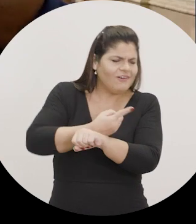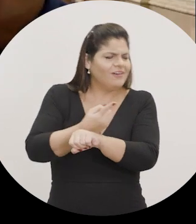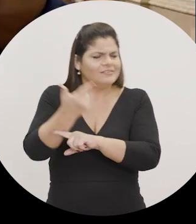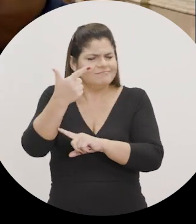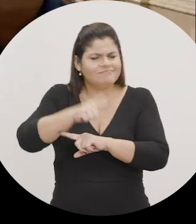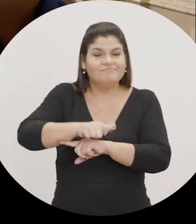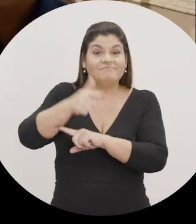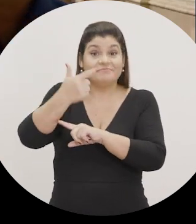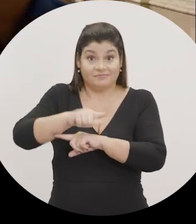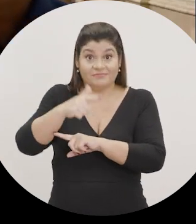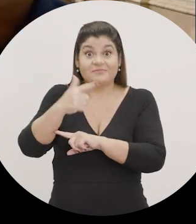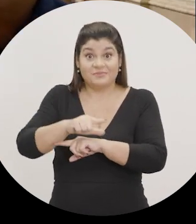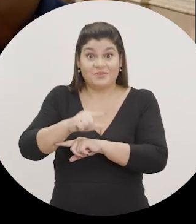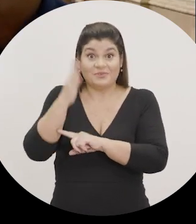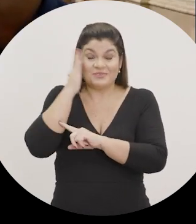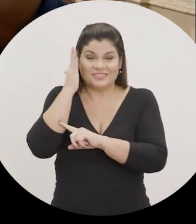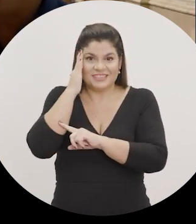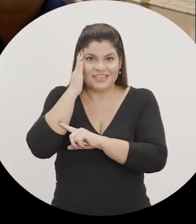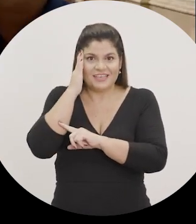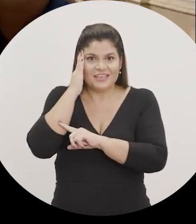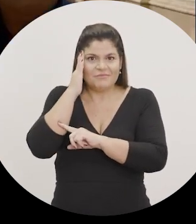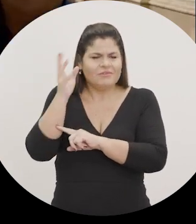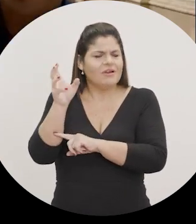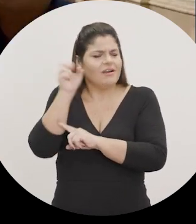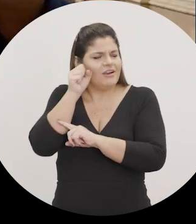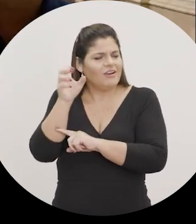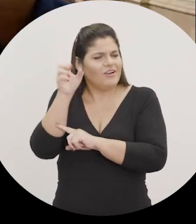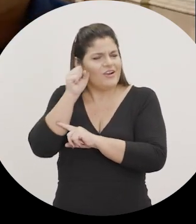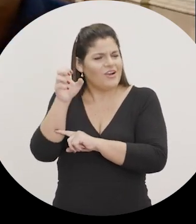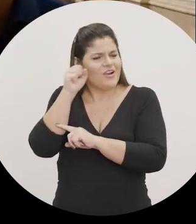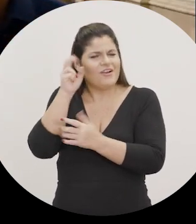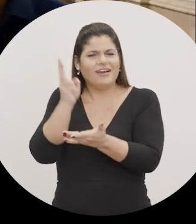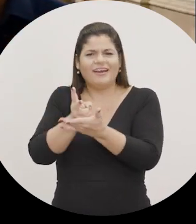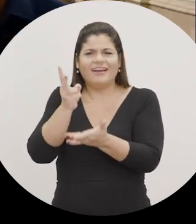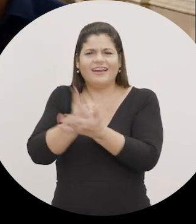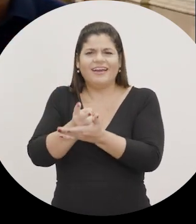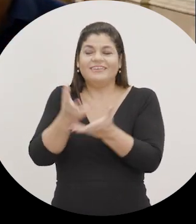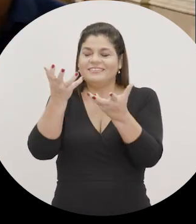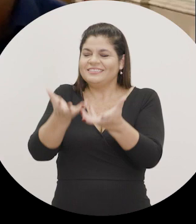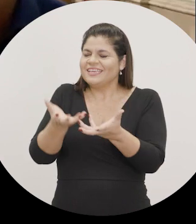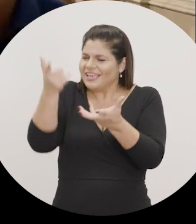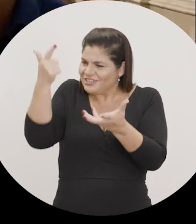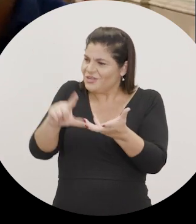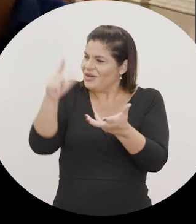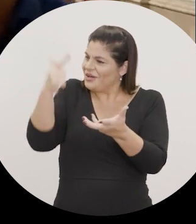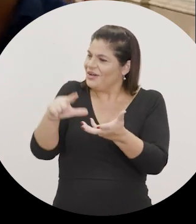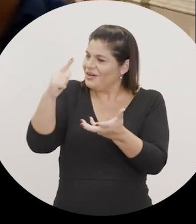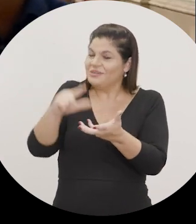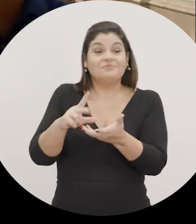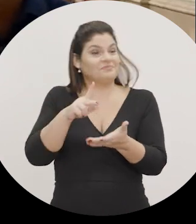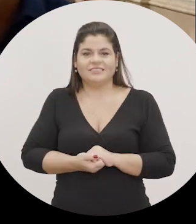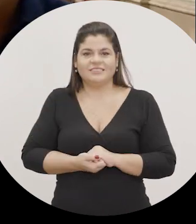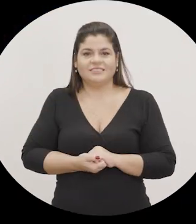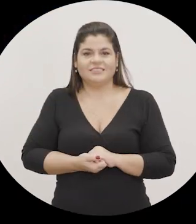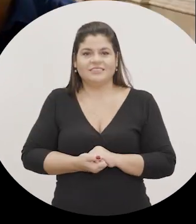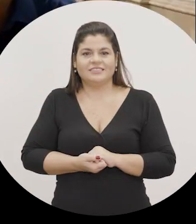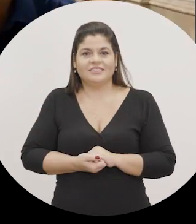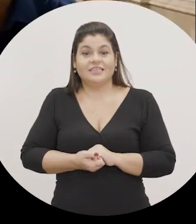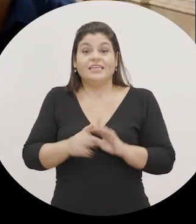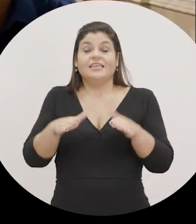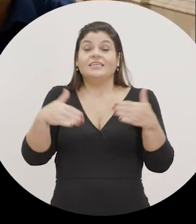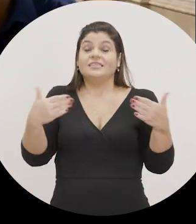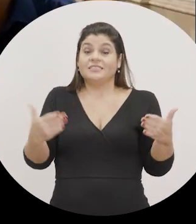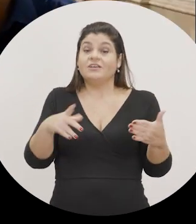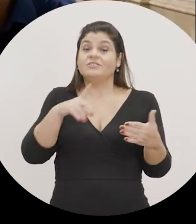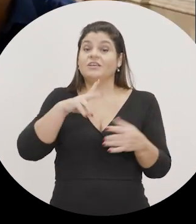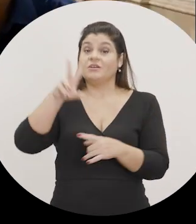você repete a faixa do disco, né? O track ali, e você quer ouvir de novo. É verdade.